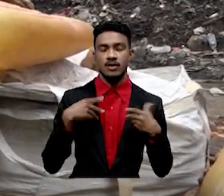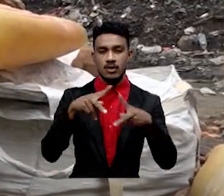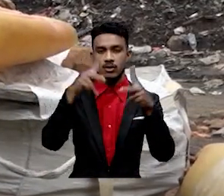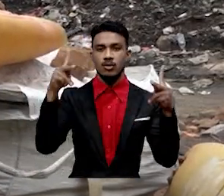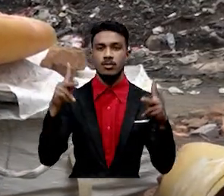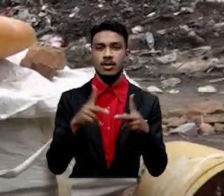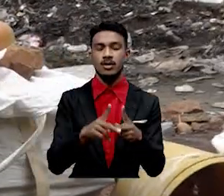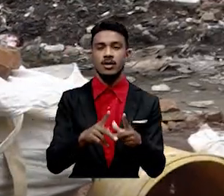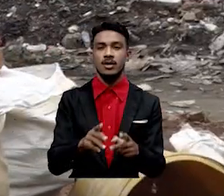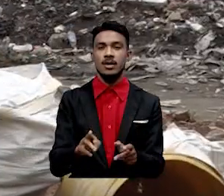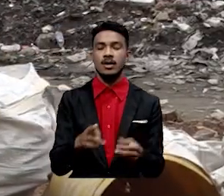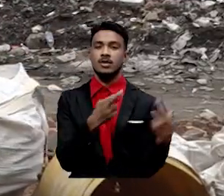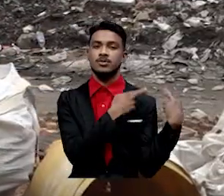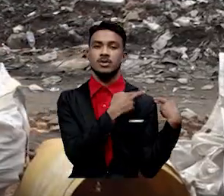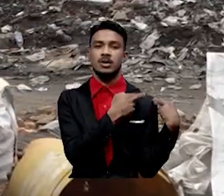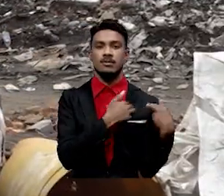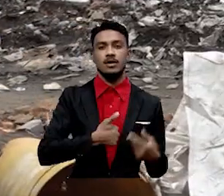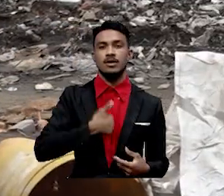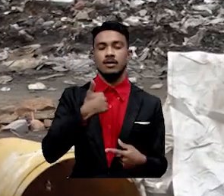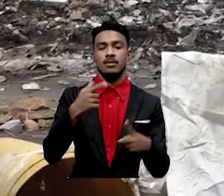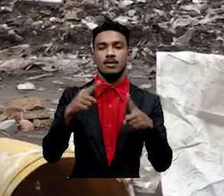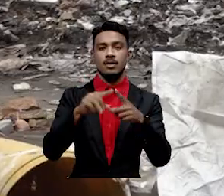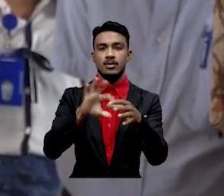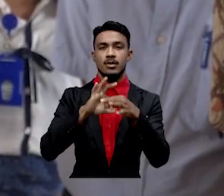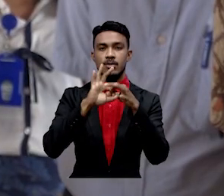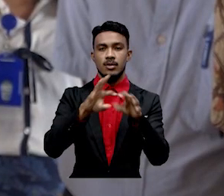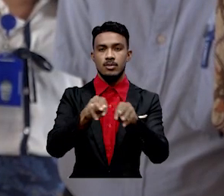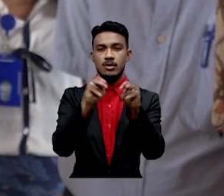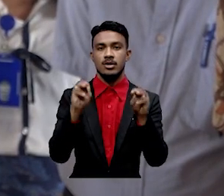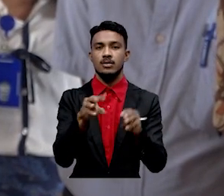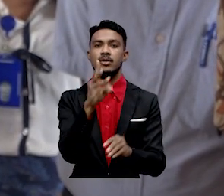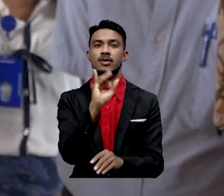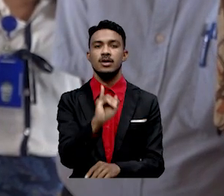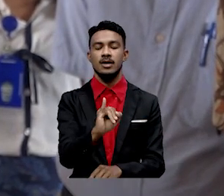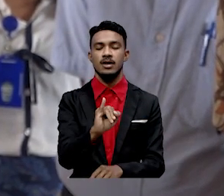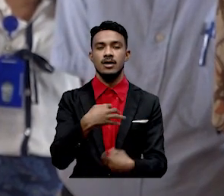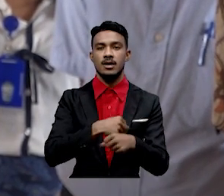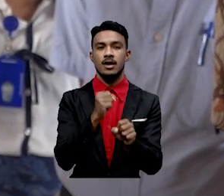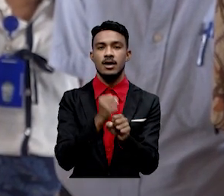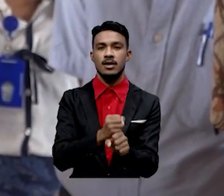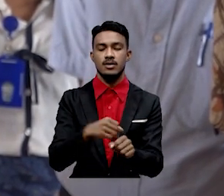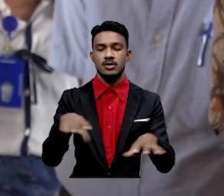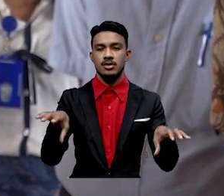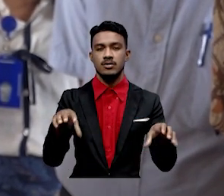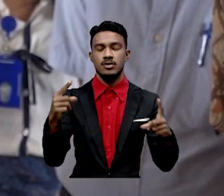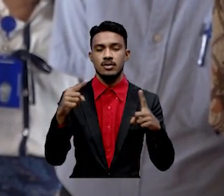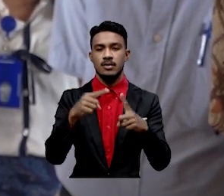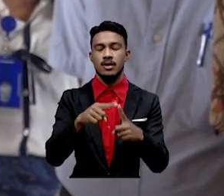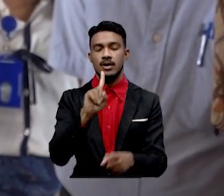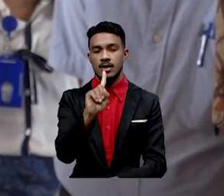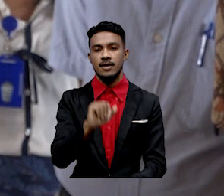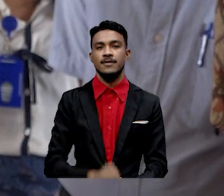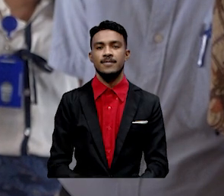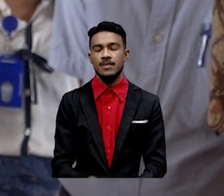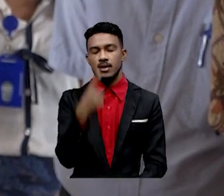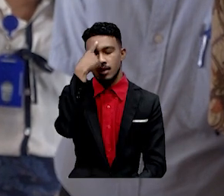mac responsabiliza rasic ni equipa tomac. Município de Lice, halo gestão ba ida ne,